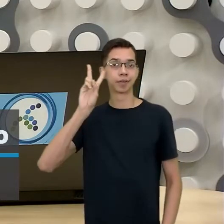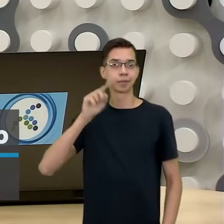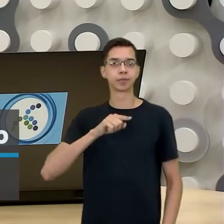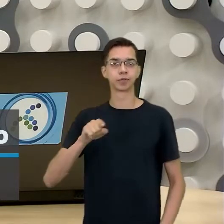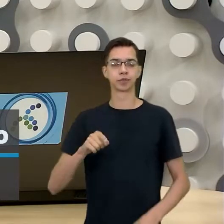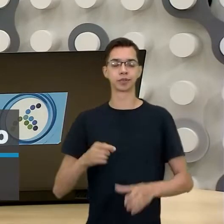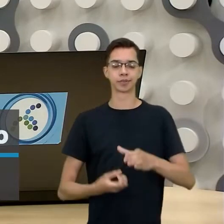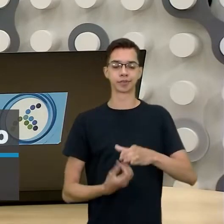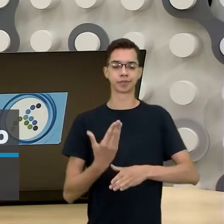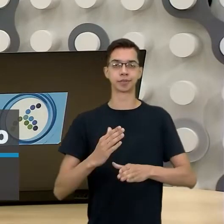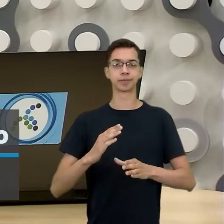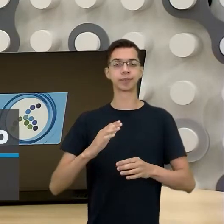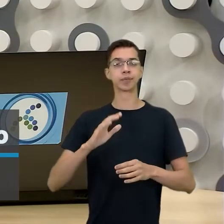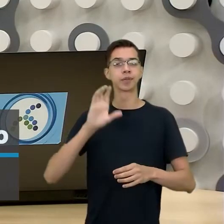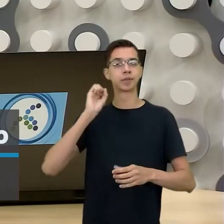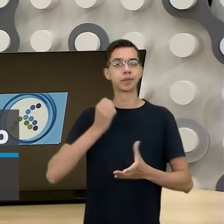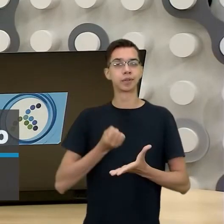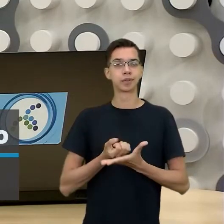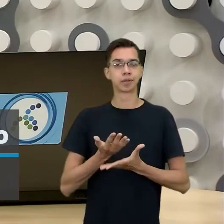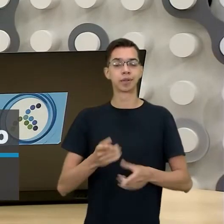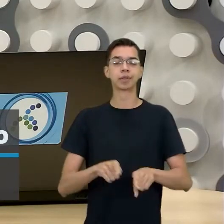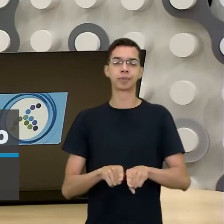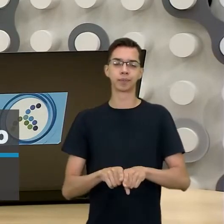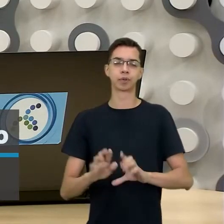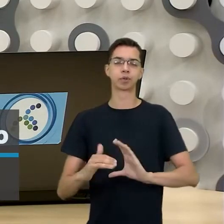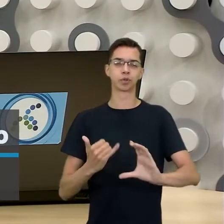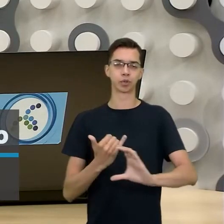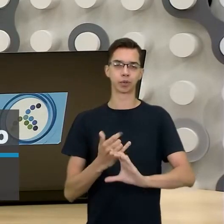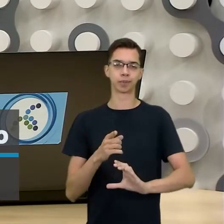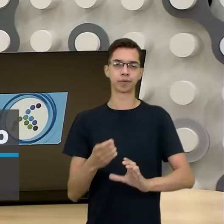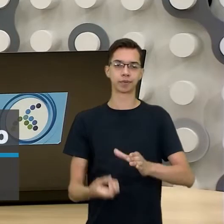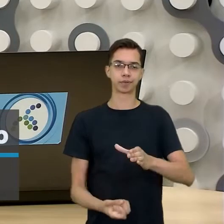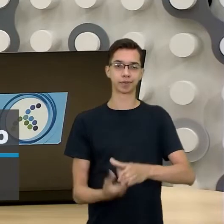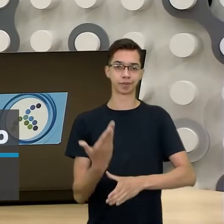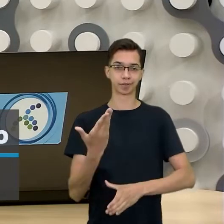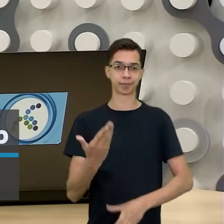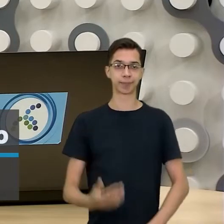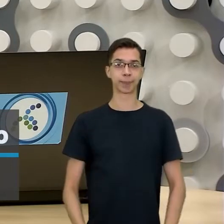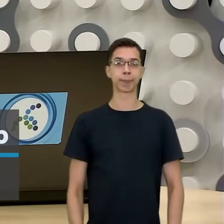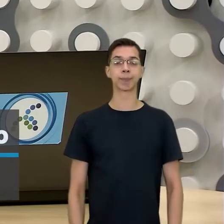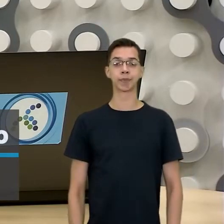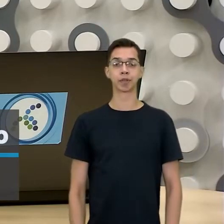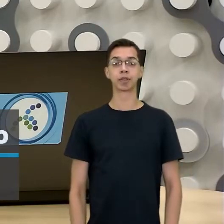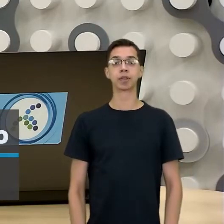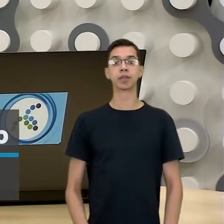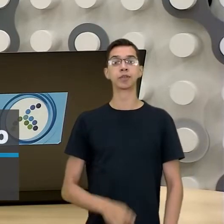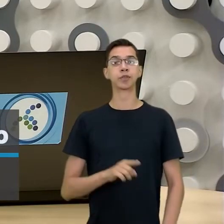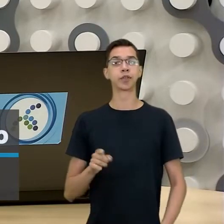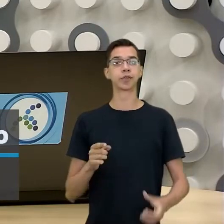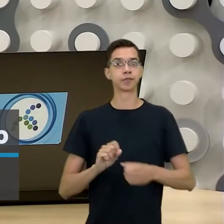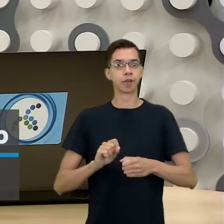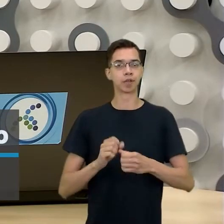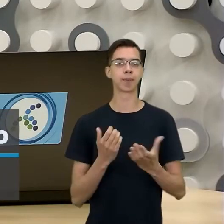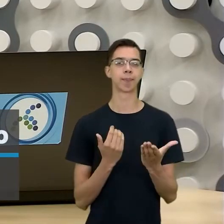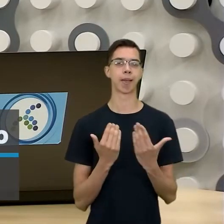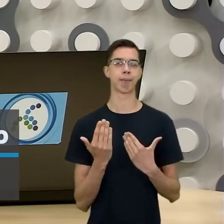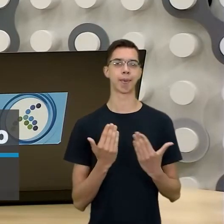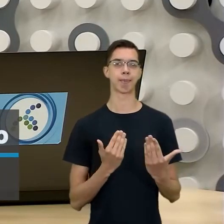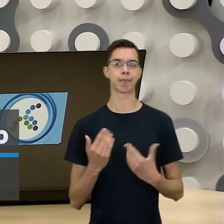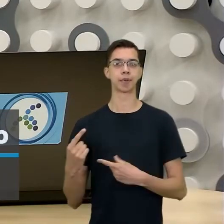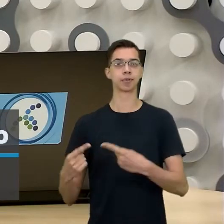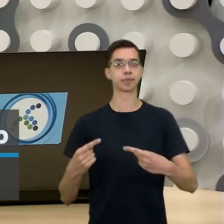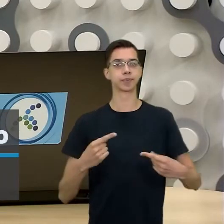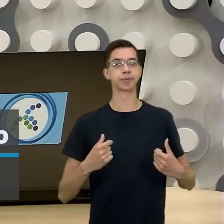criar um canal de YouTube, então vocês vão criar ali um lugar que vai ser debatido o que vocês fizeram, né? Então vai ser feita